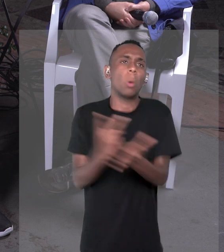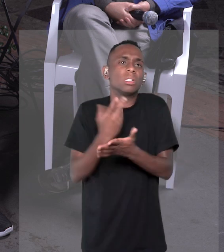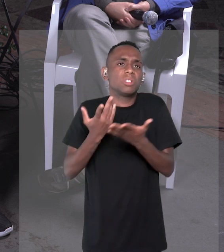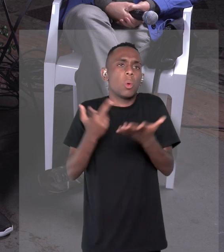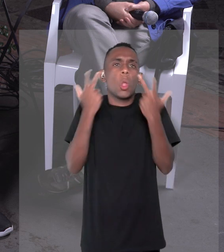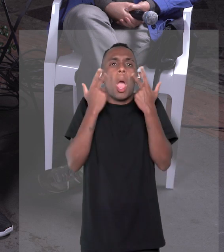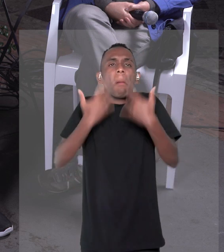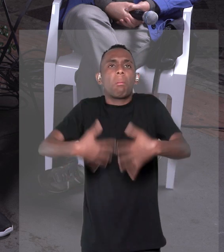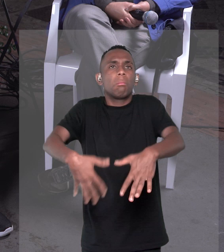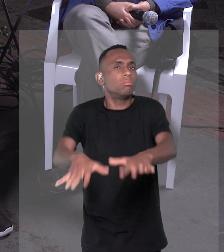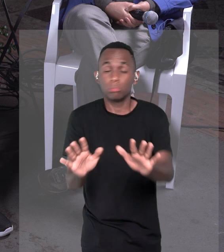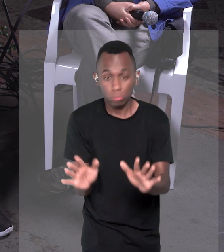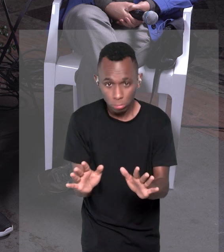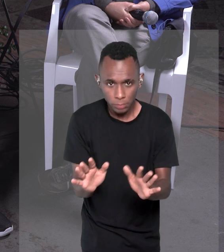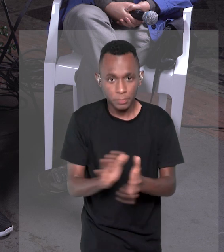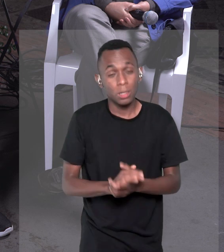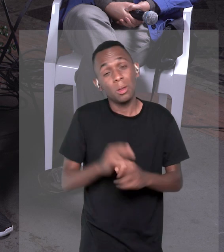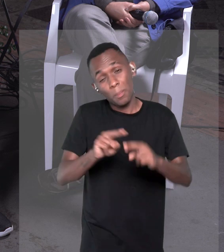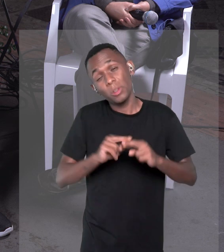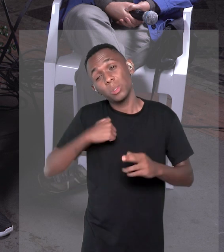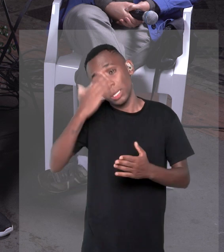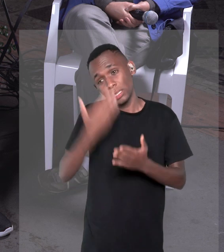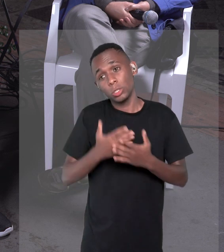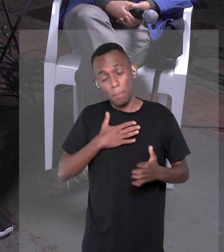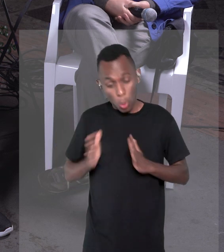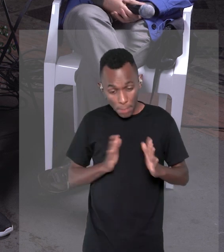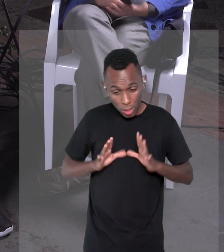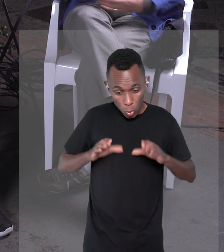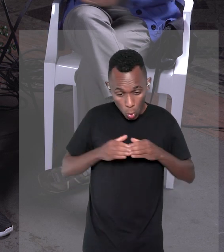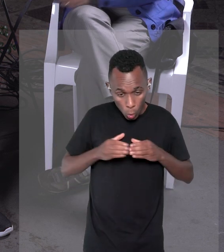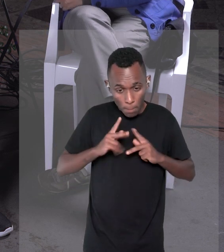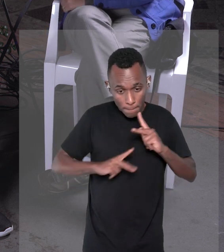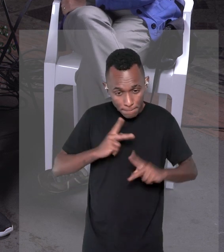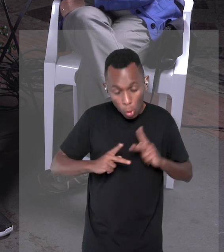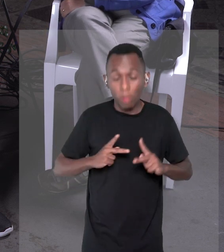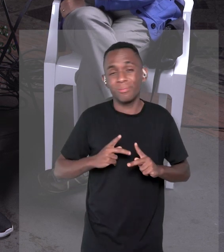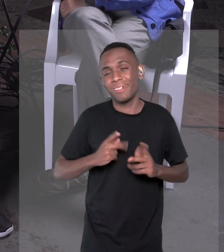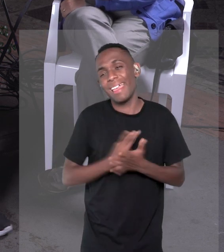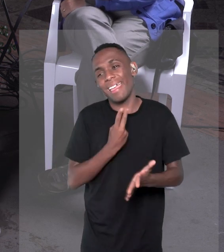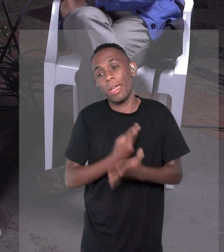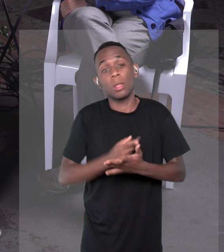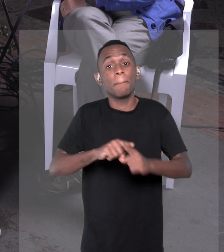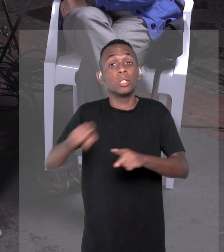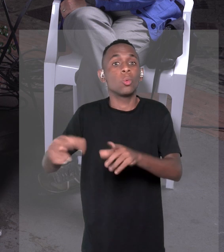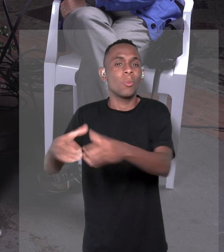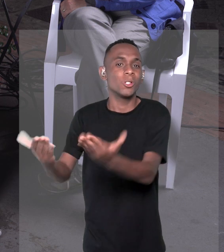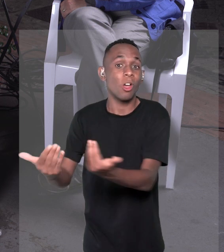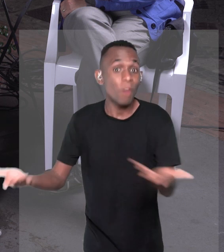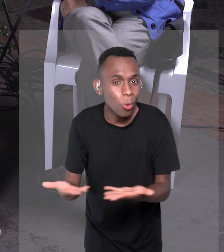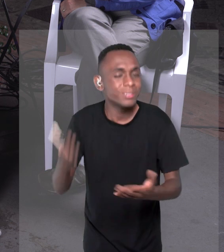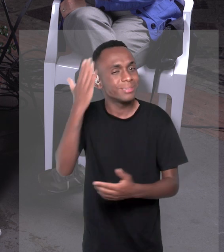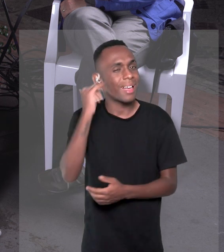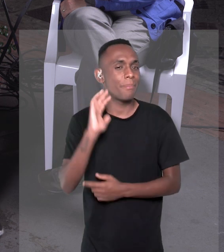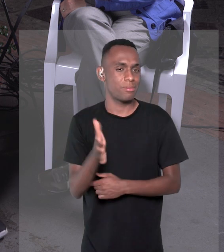no Brasil, nós acreditamos que estava consolidado na hora que foi promulgado naquela tarde, 5 de outubro de 88. Não, a vida é todo